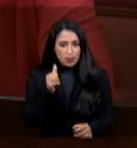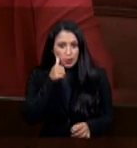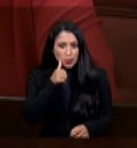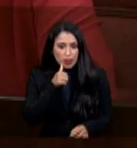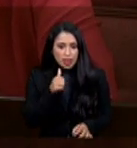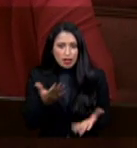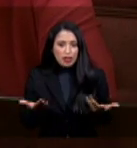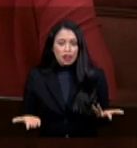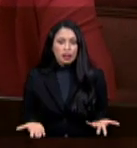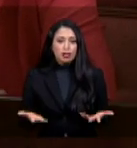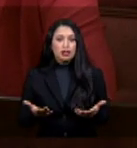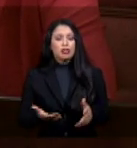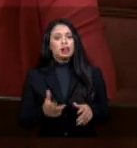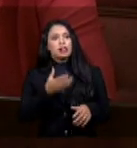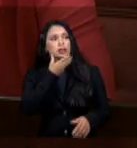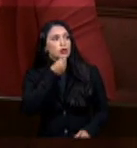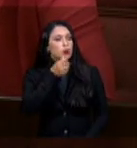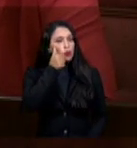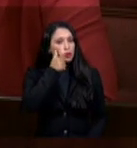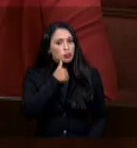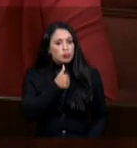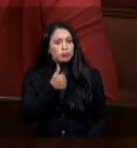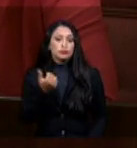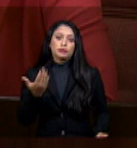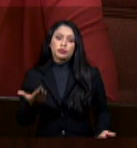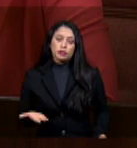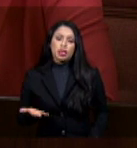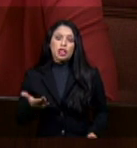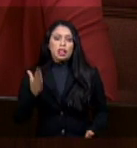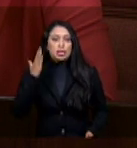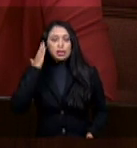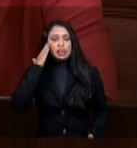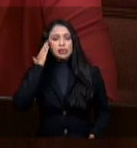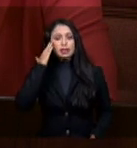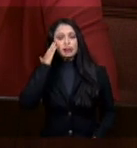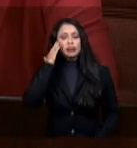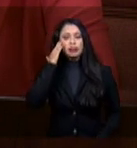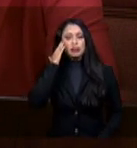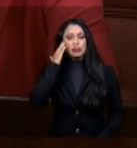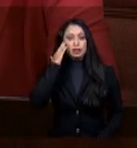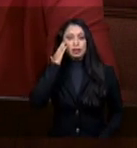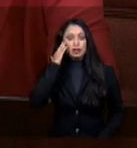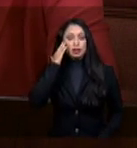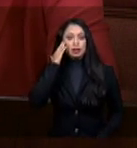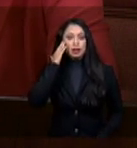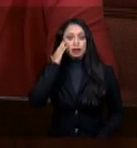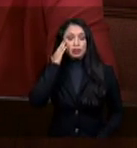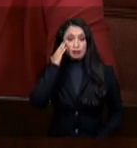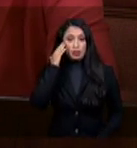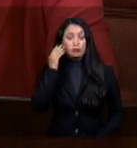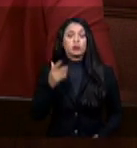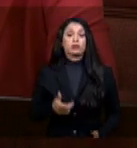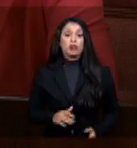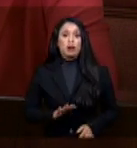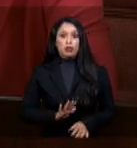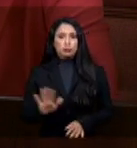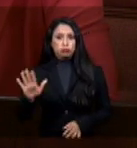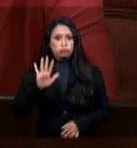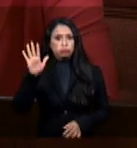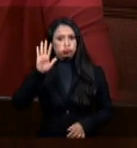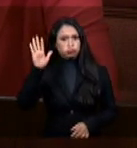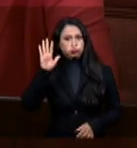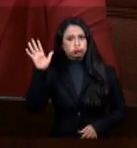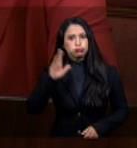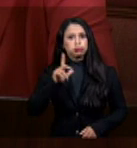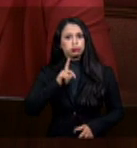de armação preta. Estamos reunidos aqui hoje porque sabemos dos altos índices de violência sexual de gênero que ainda existem em